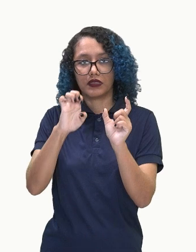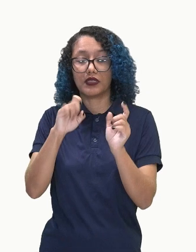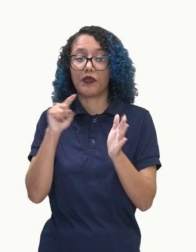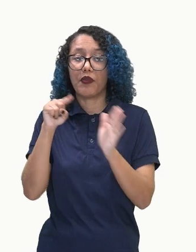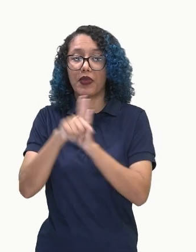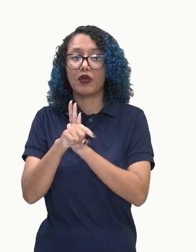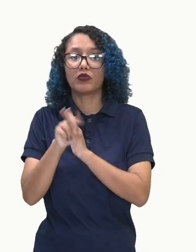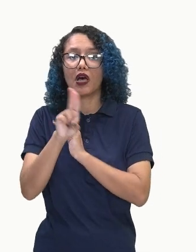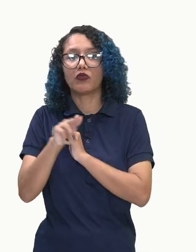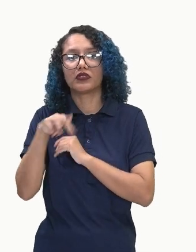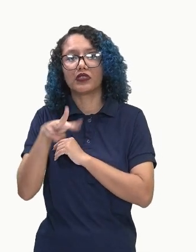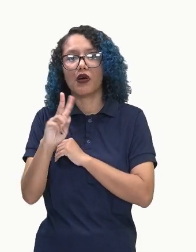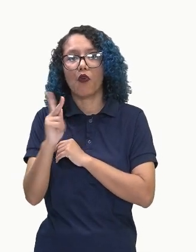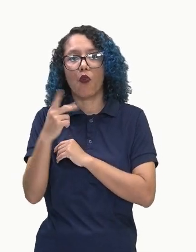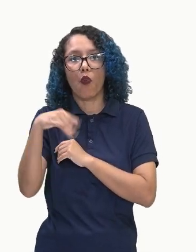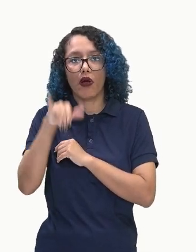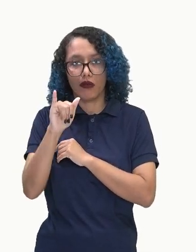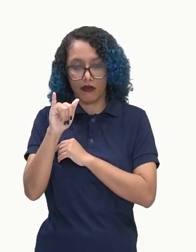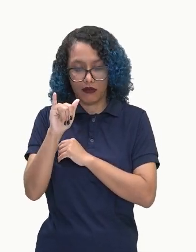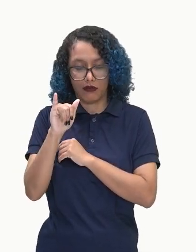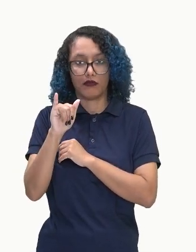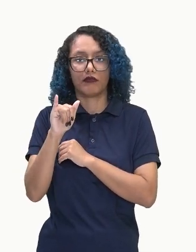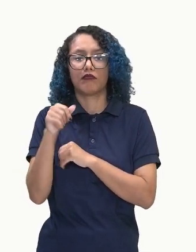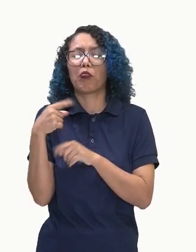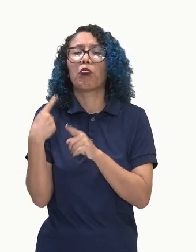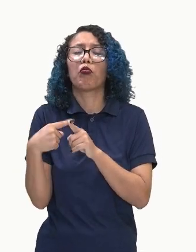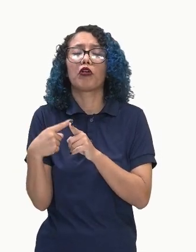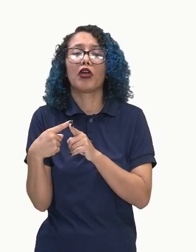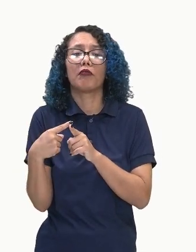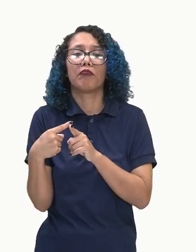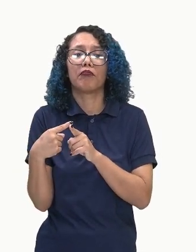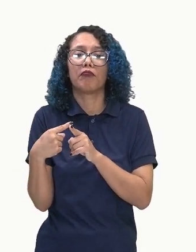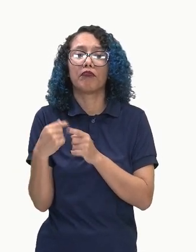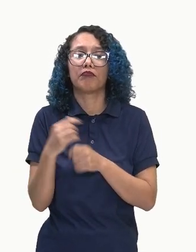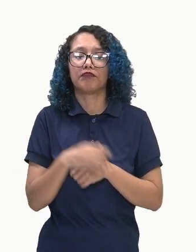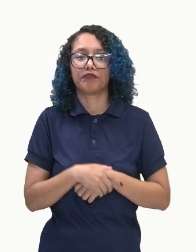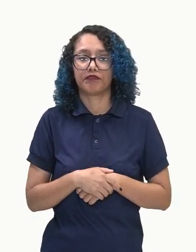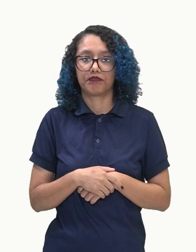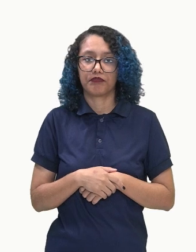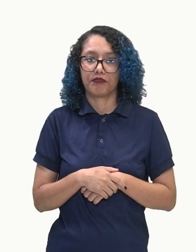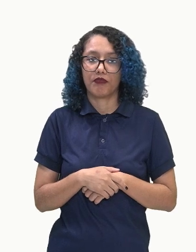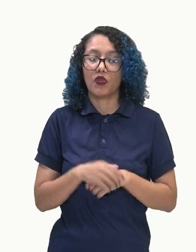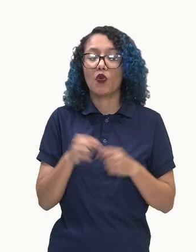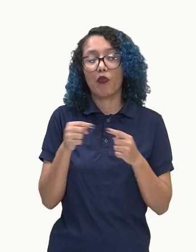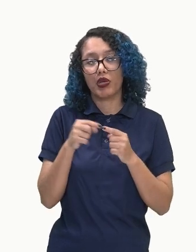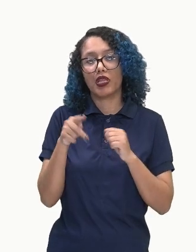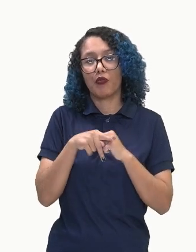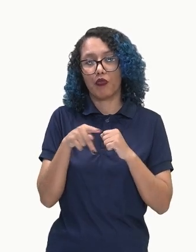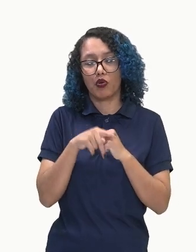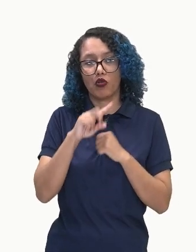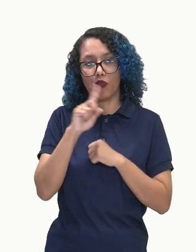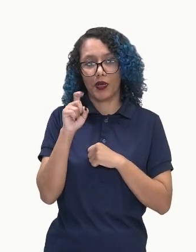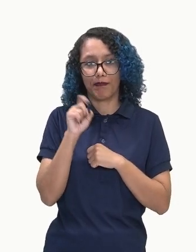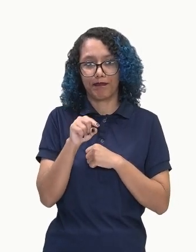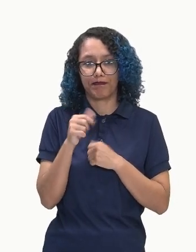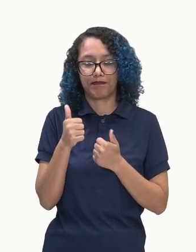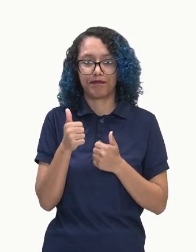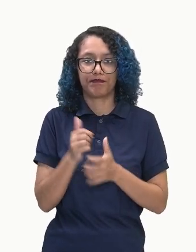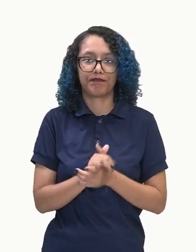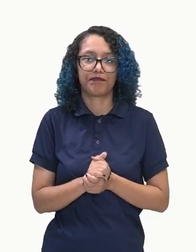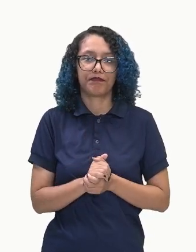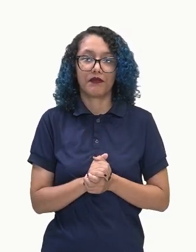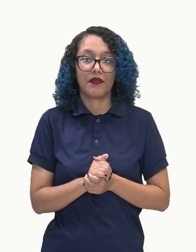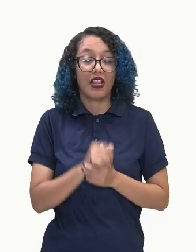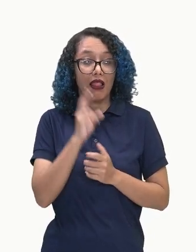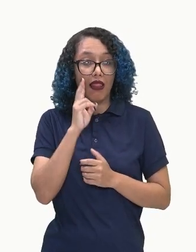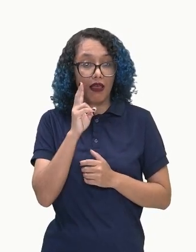para a pergunta que vai utilizar, né, o why, que é uma WH question ou um pronome interrogativo, tá bom? Então